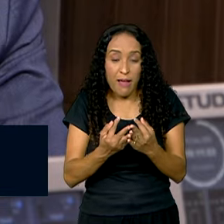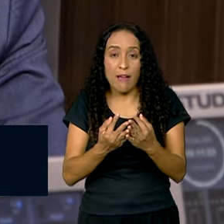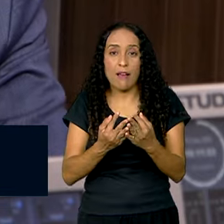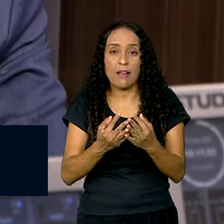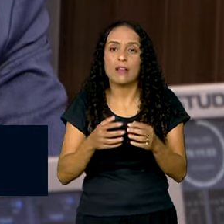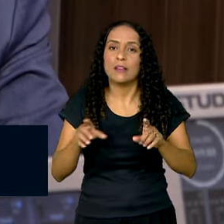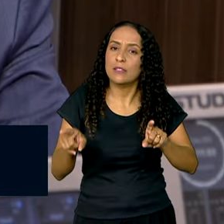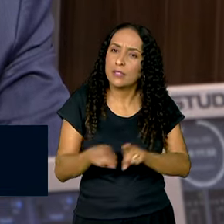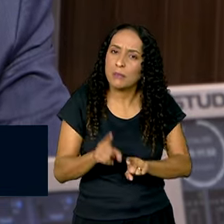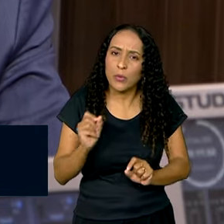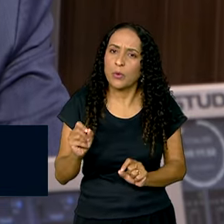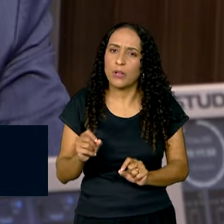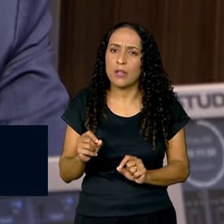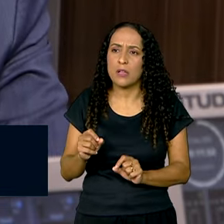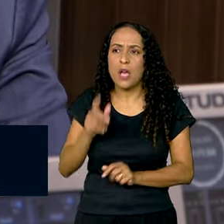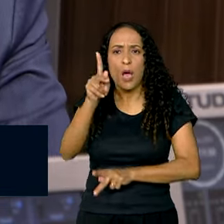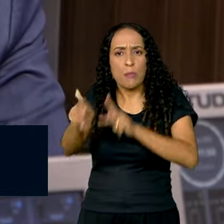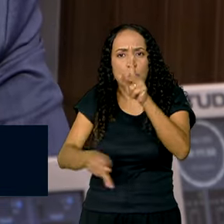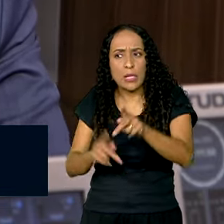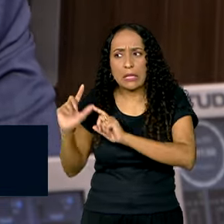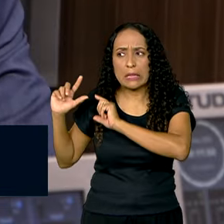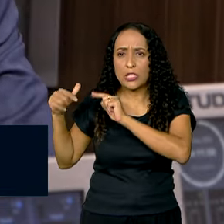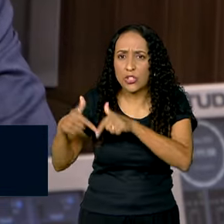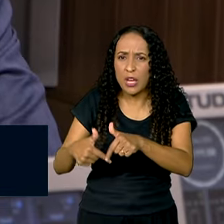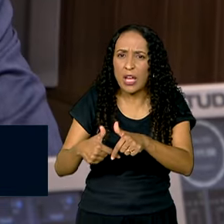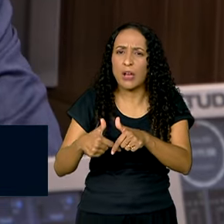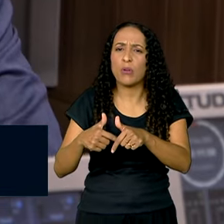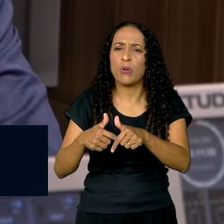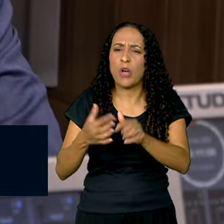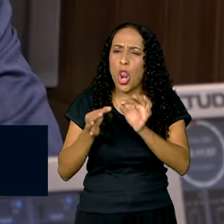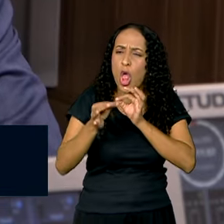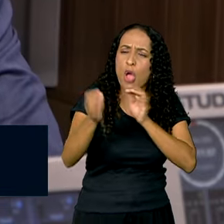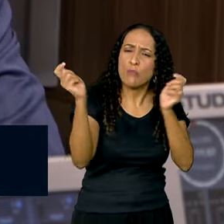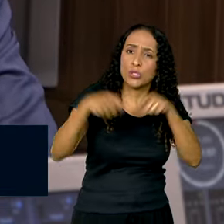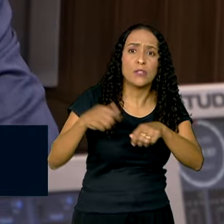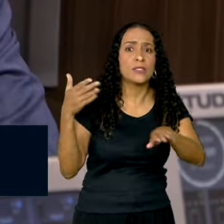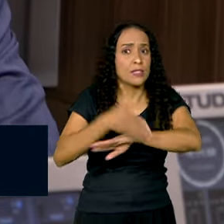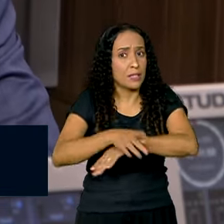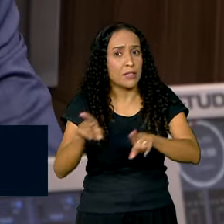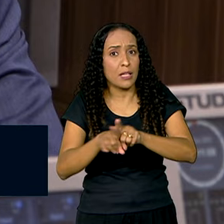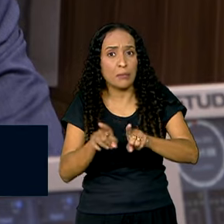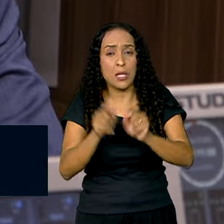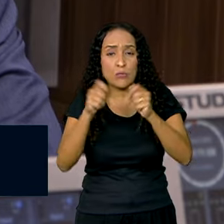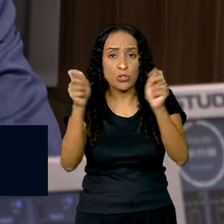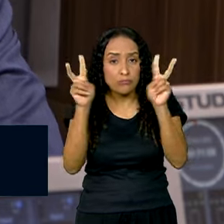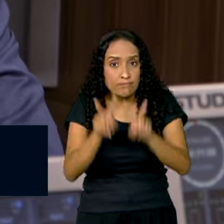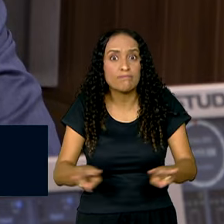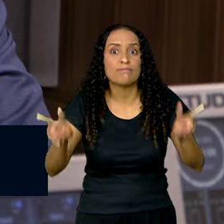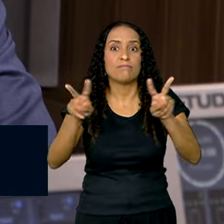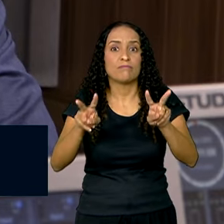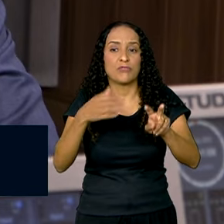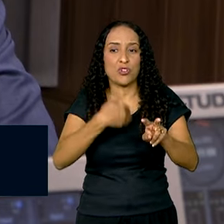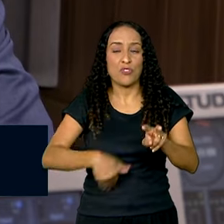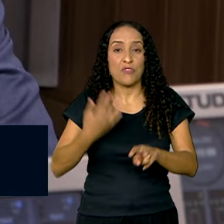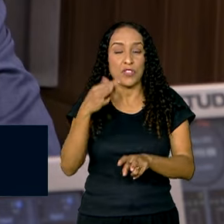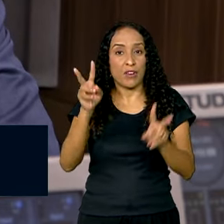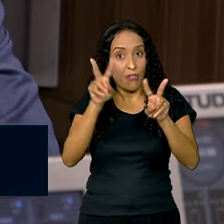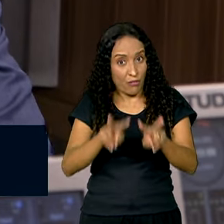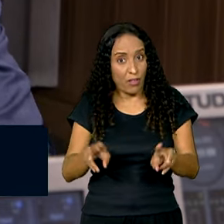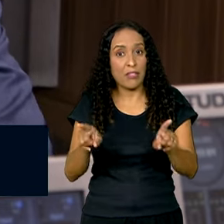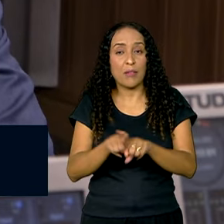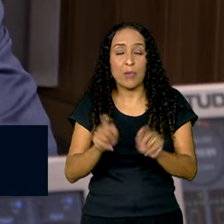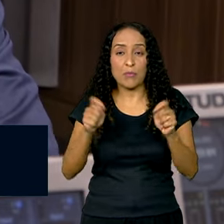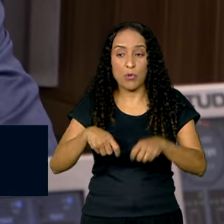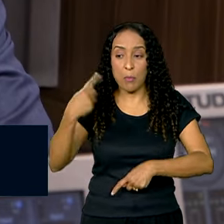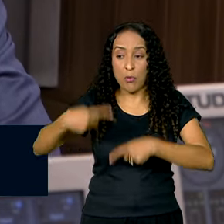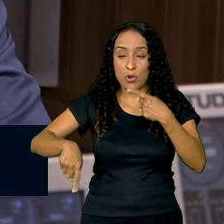extrativista a a a população tradicional que tá lá na ponta possa acessar possa ser enxergada pelo governo federal e